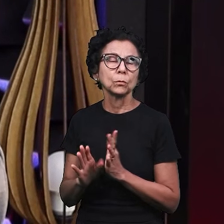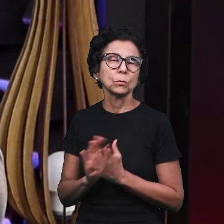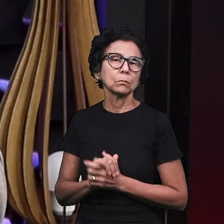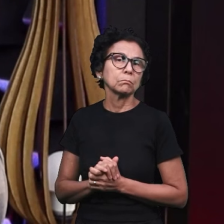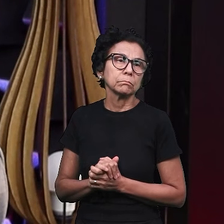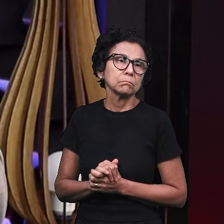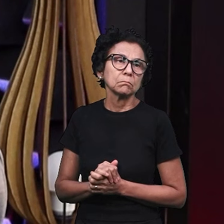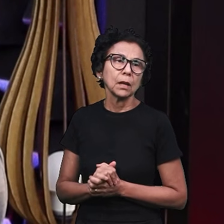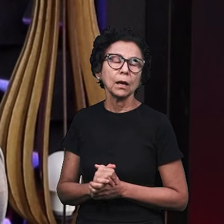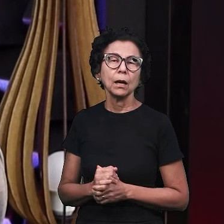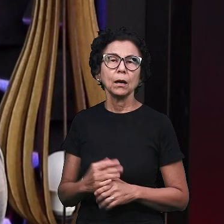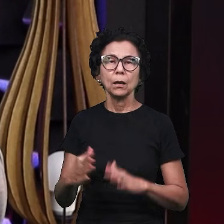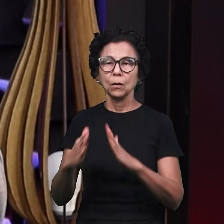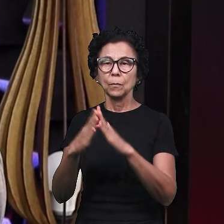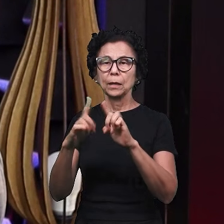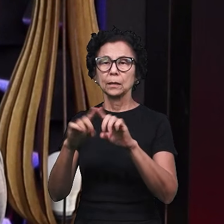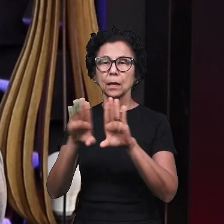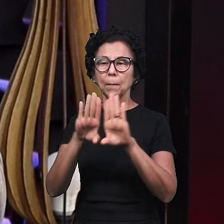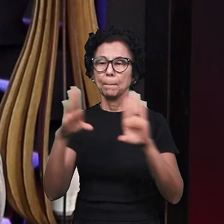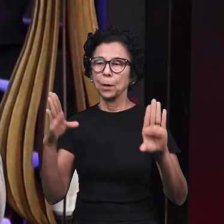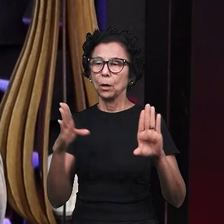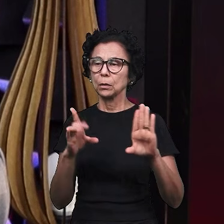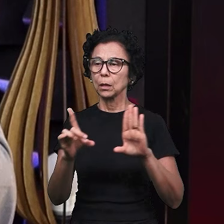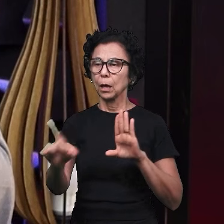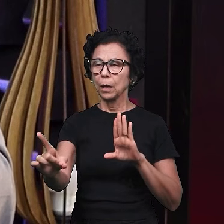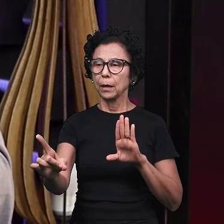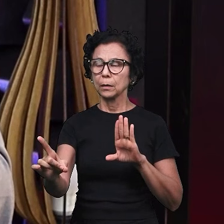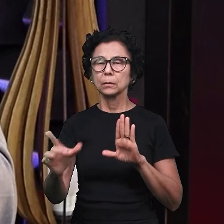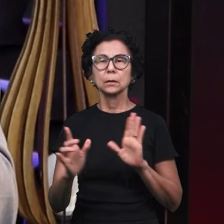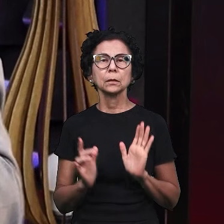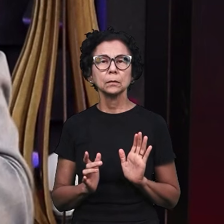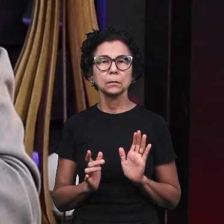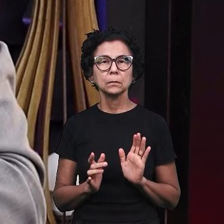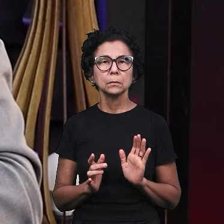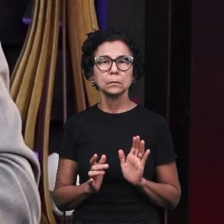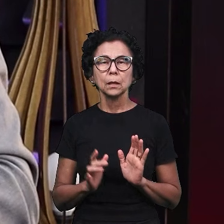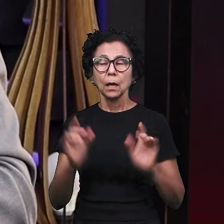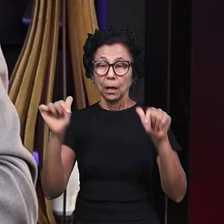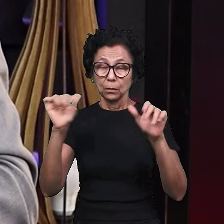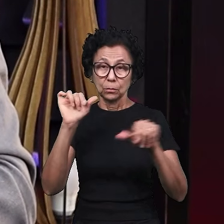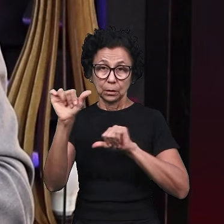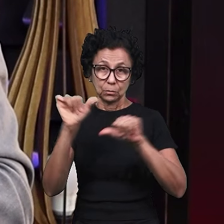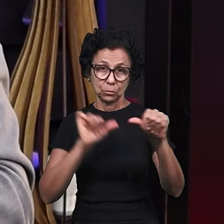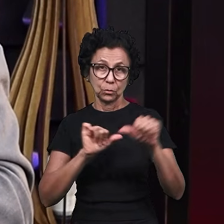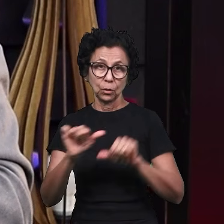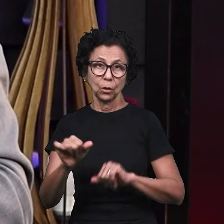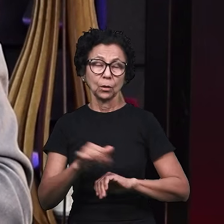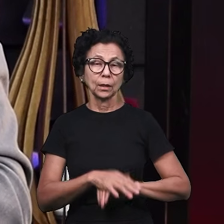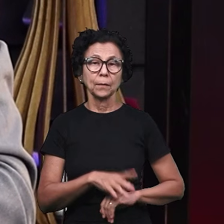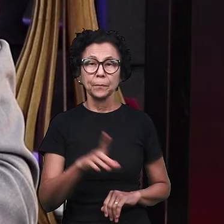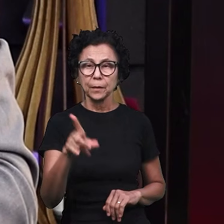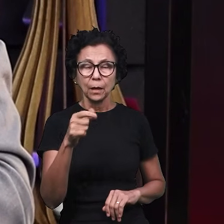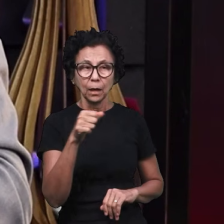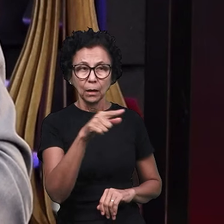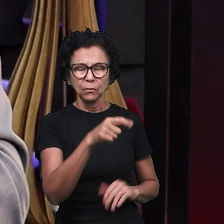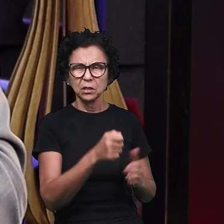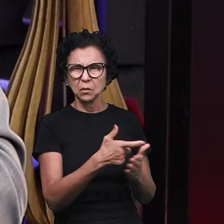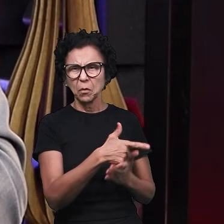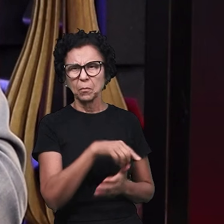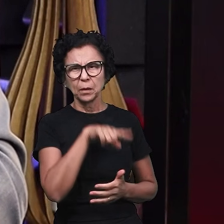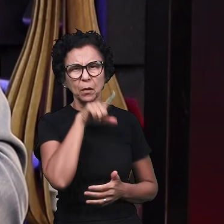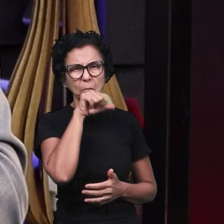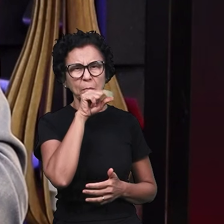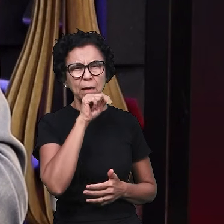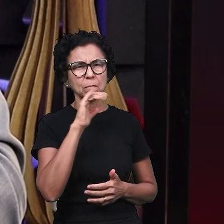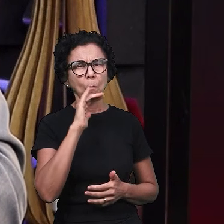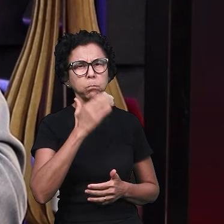ser apenas um local, não deve ser um local de troca. Então que as pessoas estavam ali, vou ali comprar a